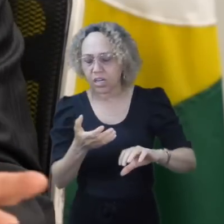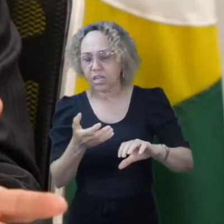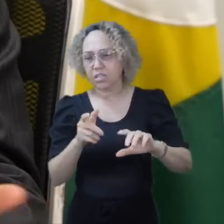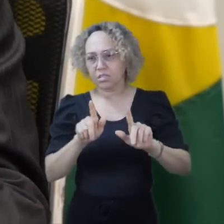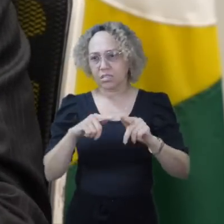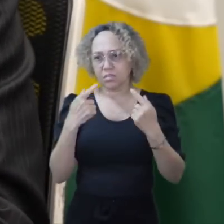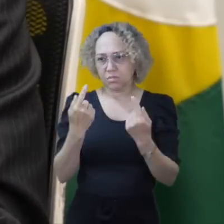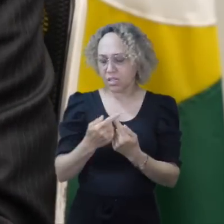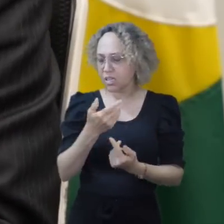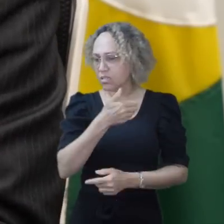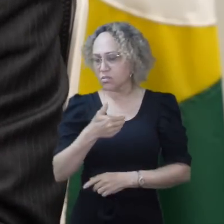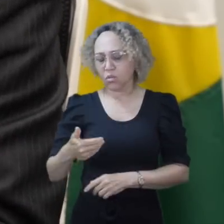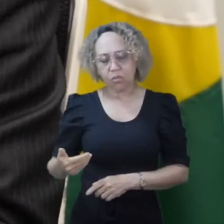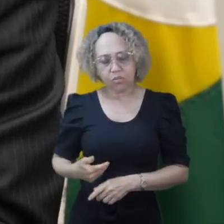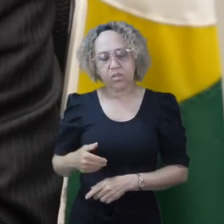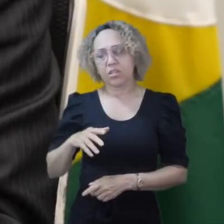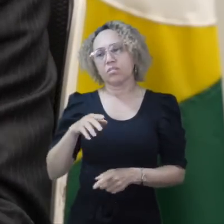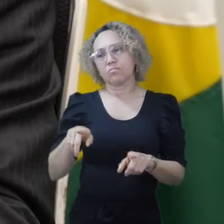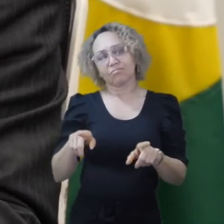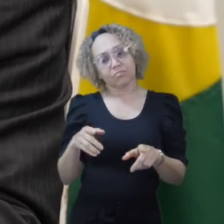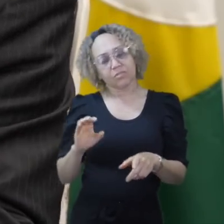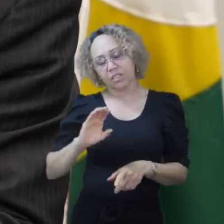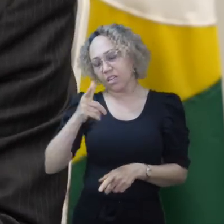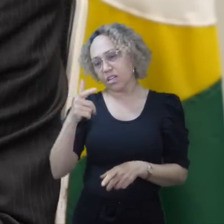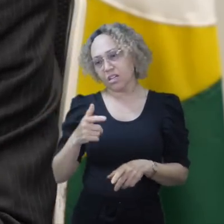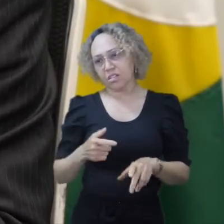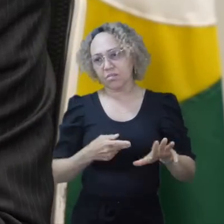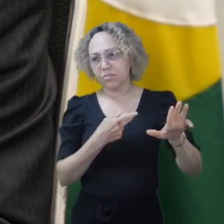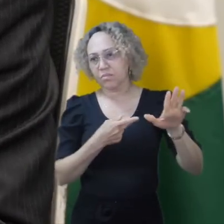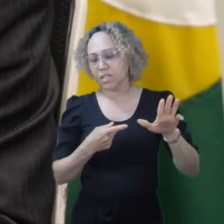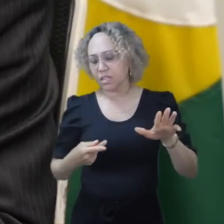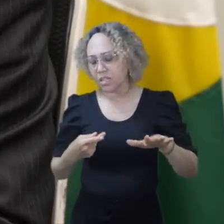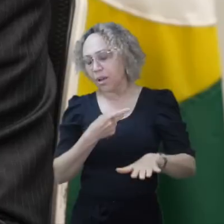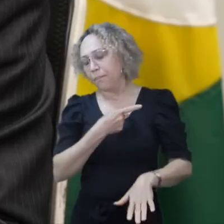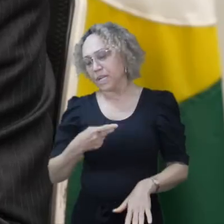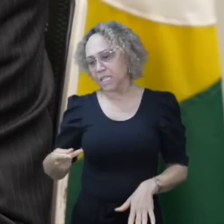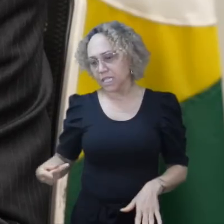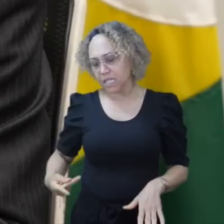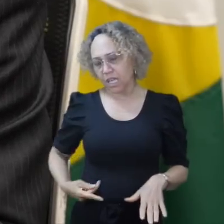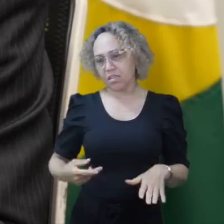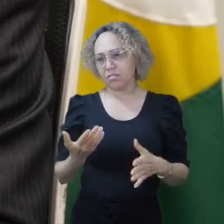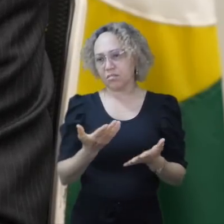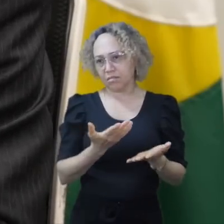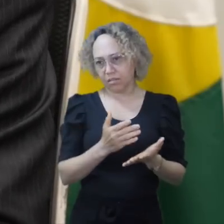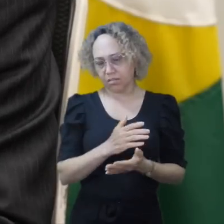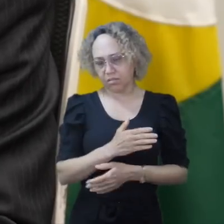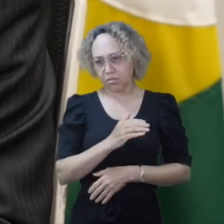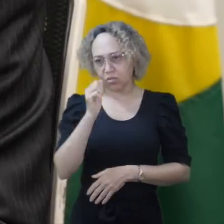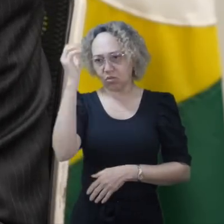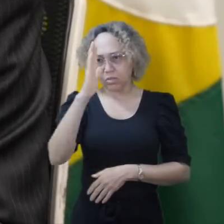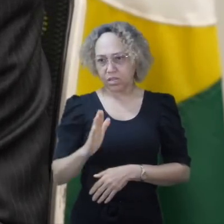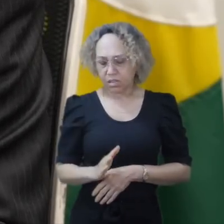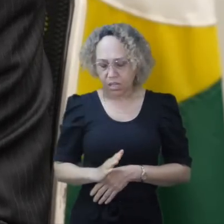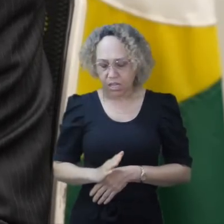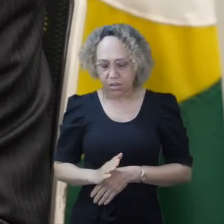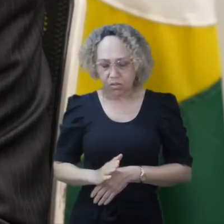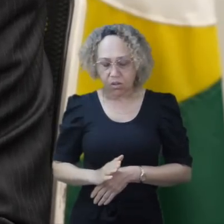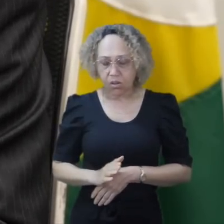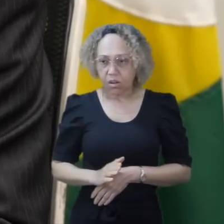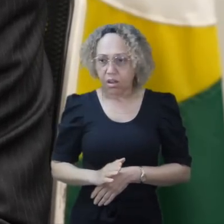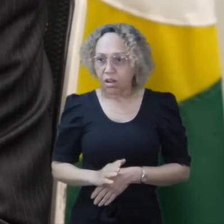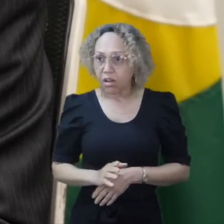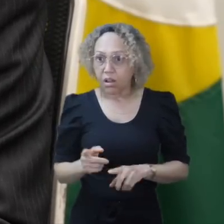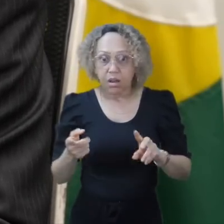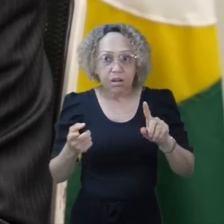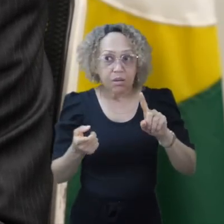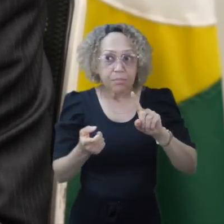e, evidentemente, na presidência da República. É um fato inédito na história republicana brasileira. Nunca um presidente foi eleito